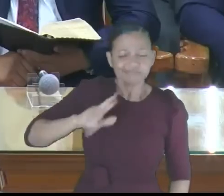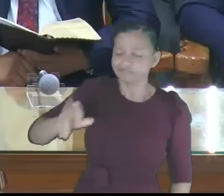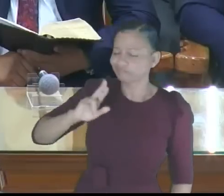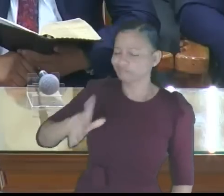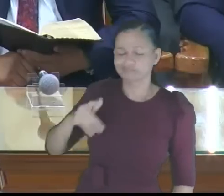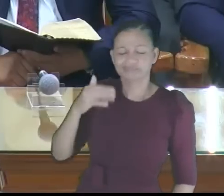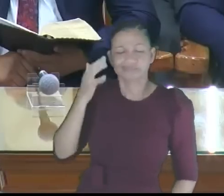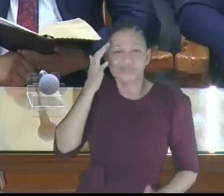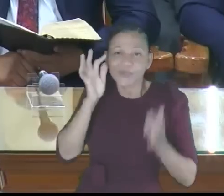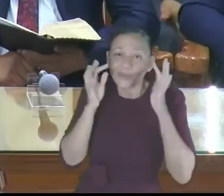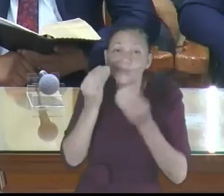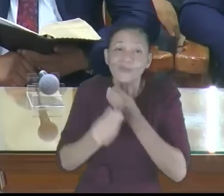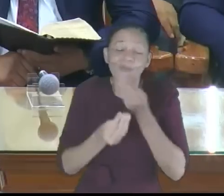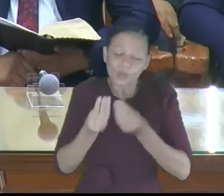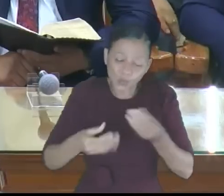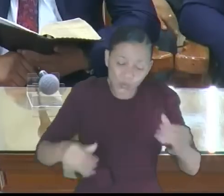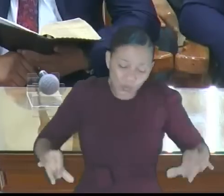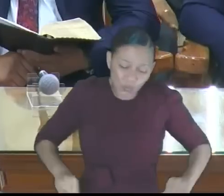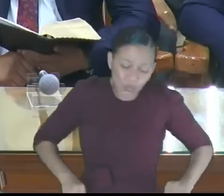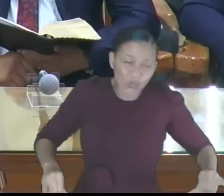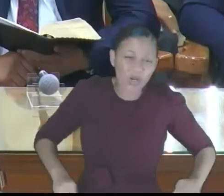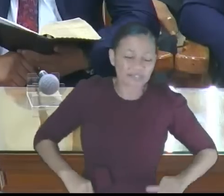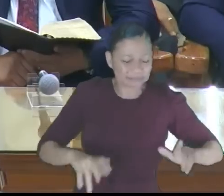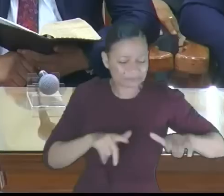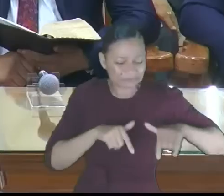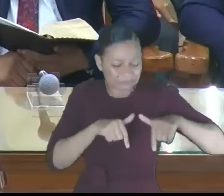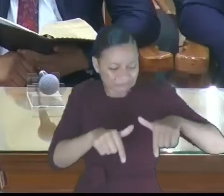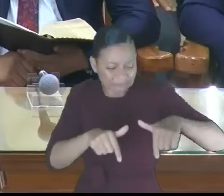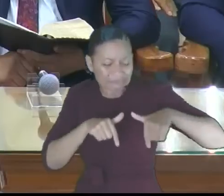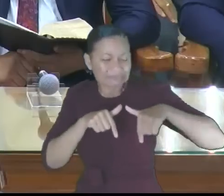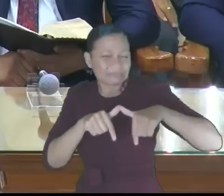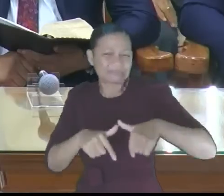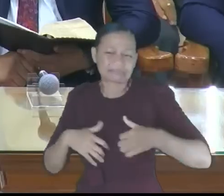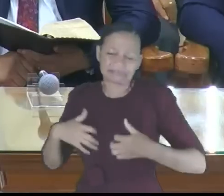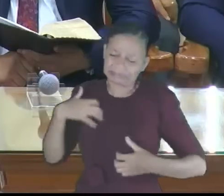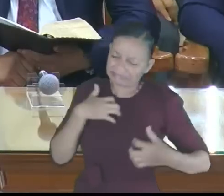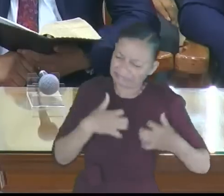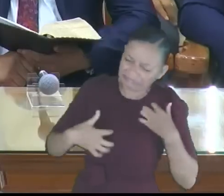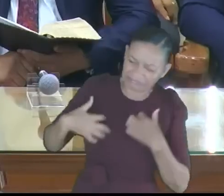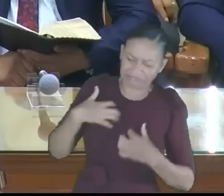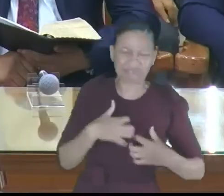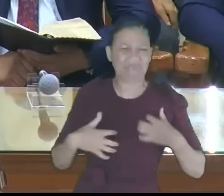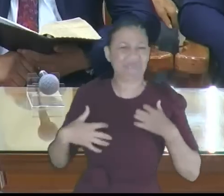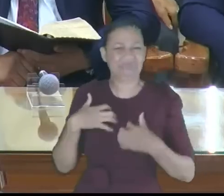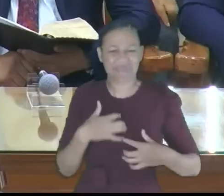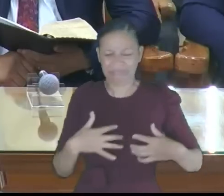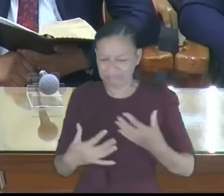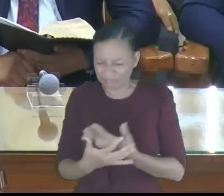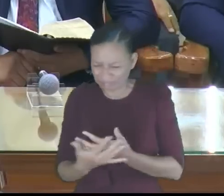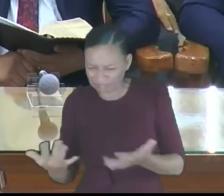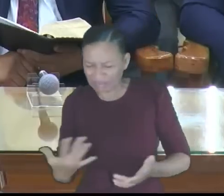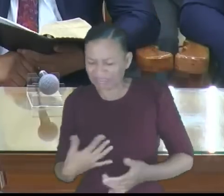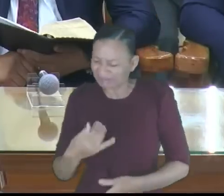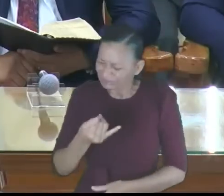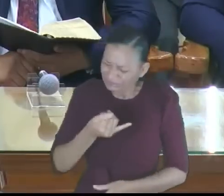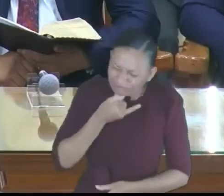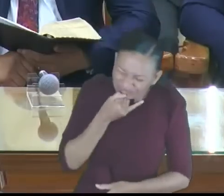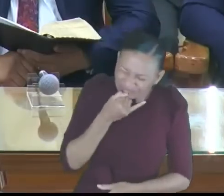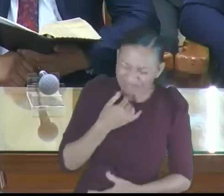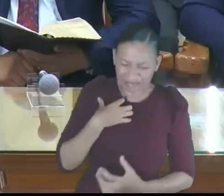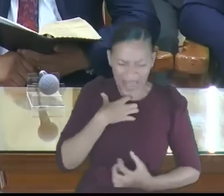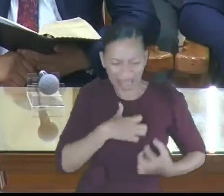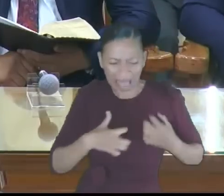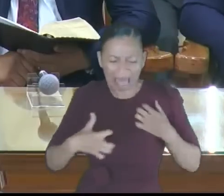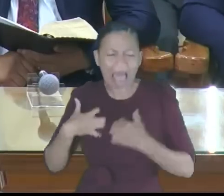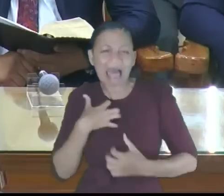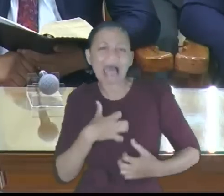os sofrimentos, as lutas, as aflições, as contradições, as tristezas, as